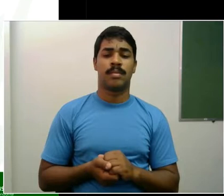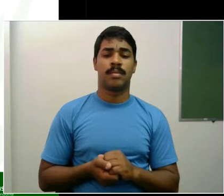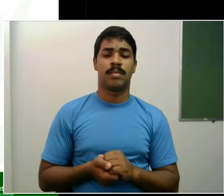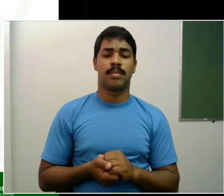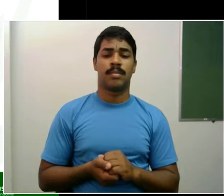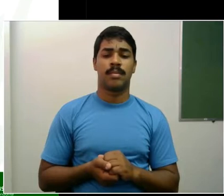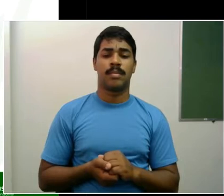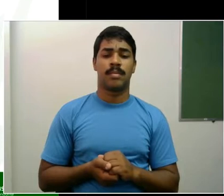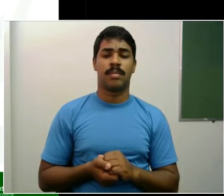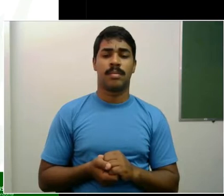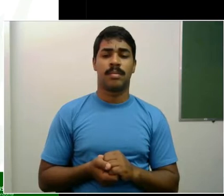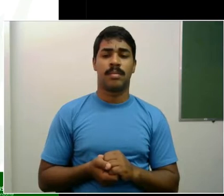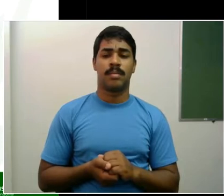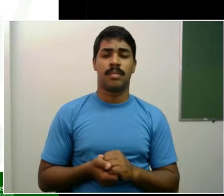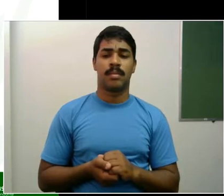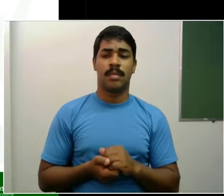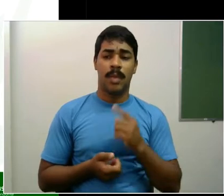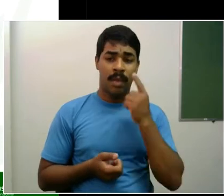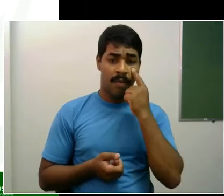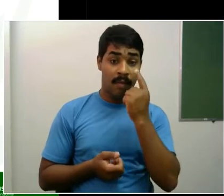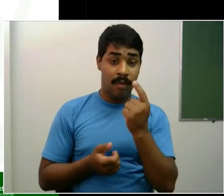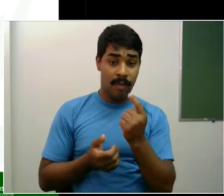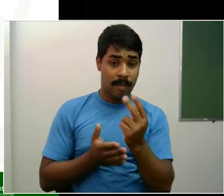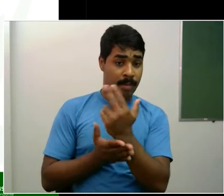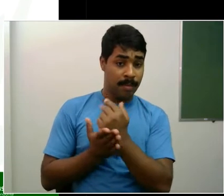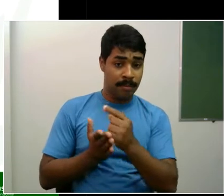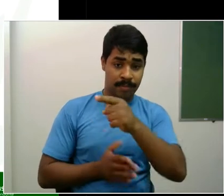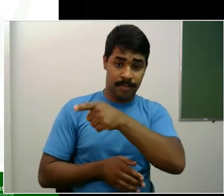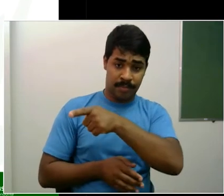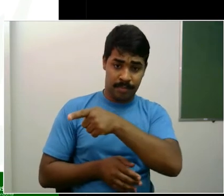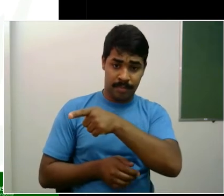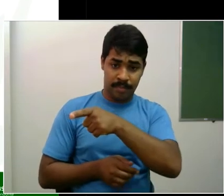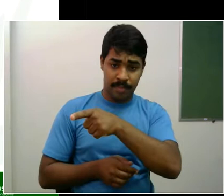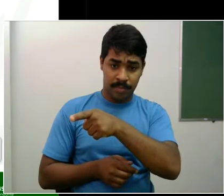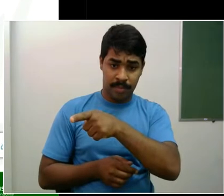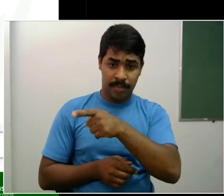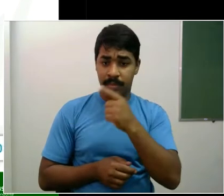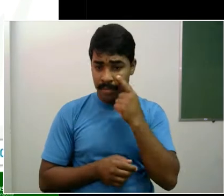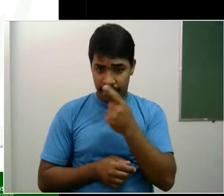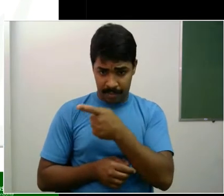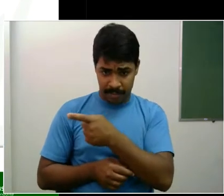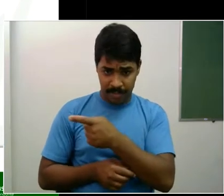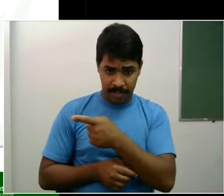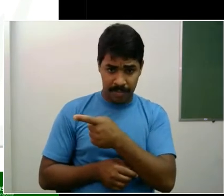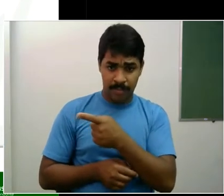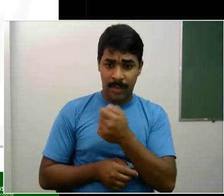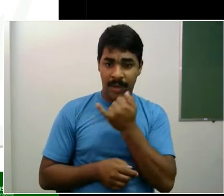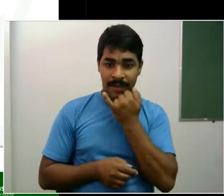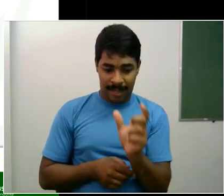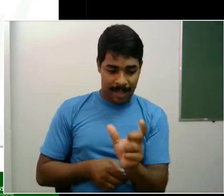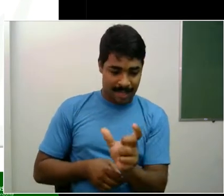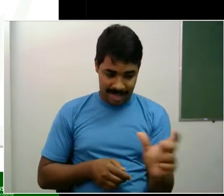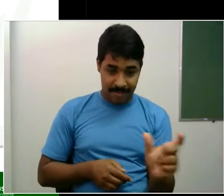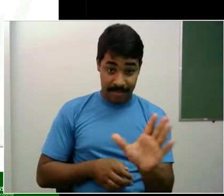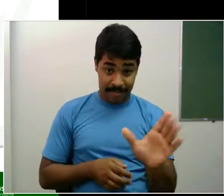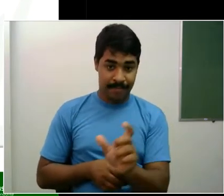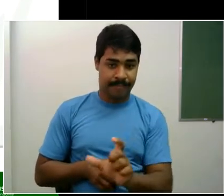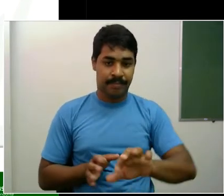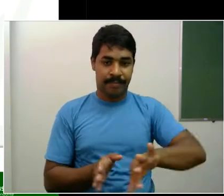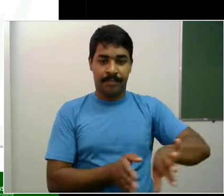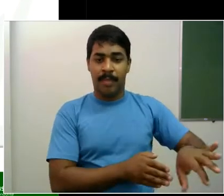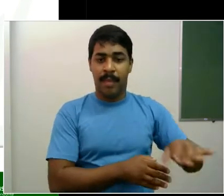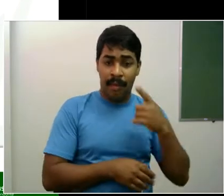observe aqui essa figura aqui. Tá. Observe aqui essa figura. Desculpa aí que teve um probleminha aqui. Então nós